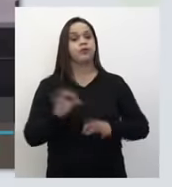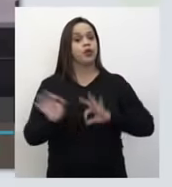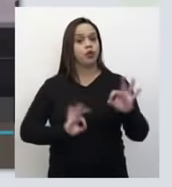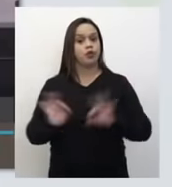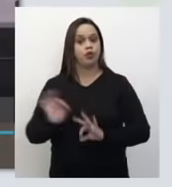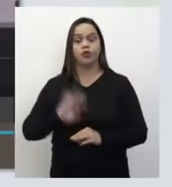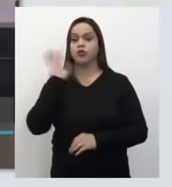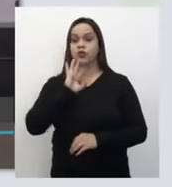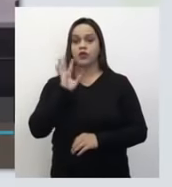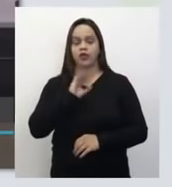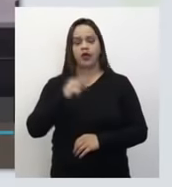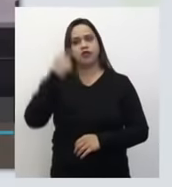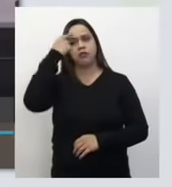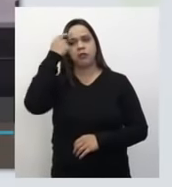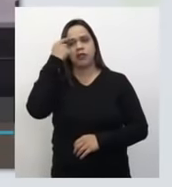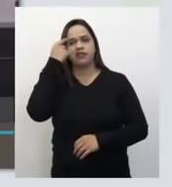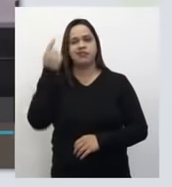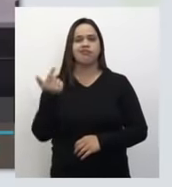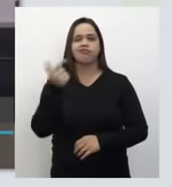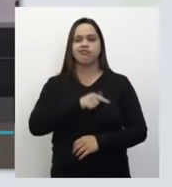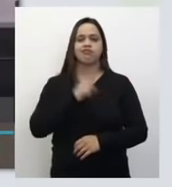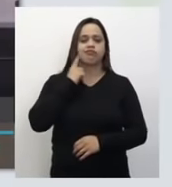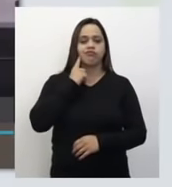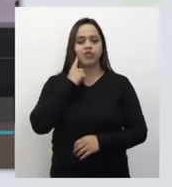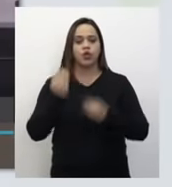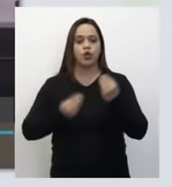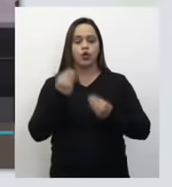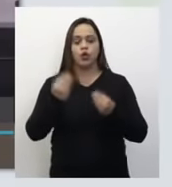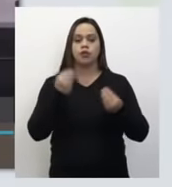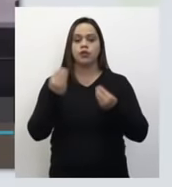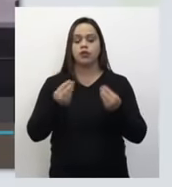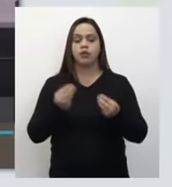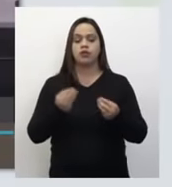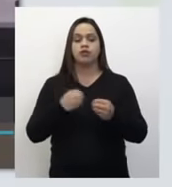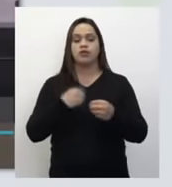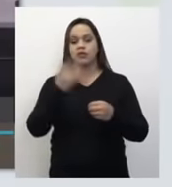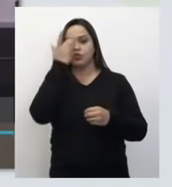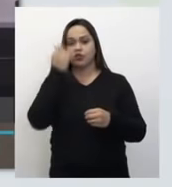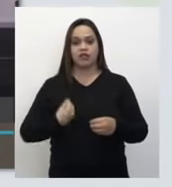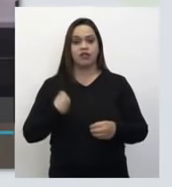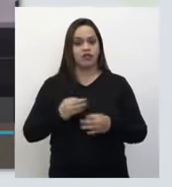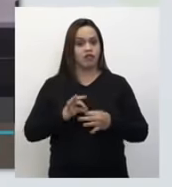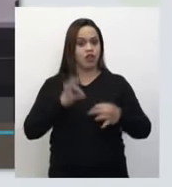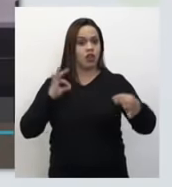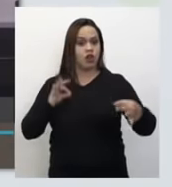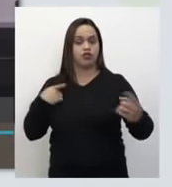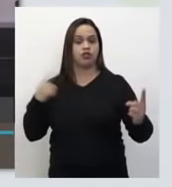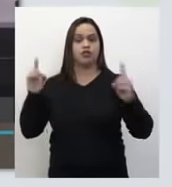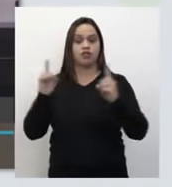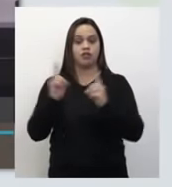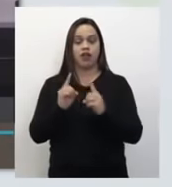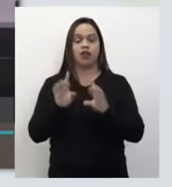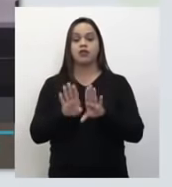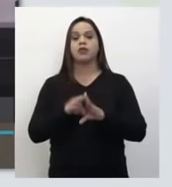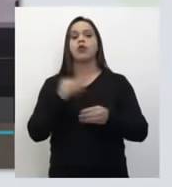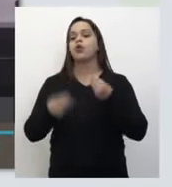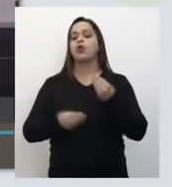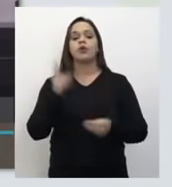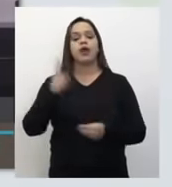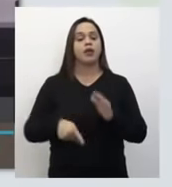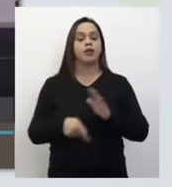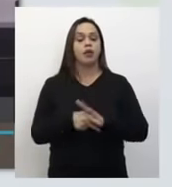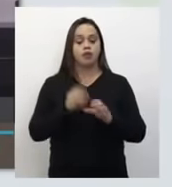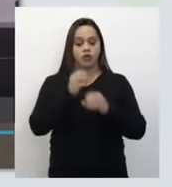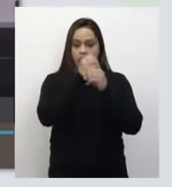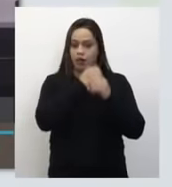nessa área de repensar as relações entre as pessoas, diminuição de distâncias e aumento da conexão entre elas, é o Laboratório